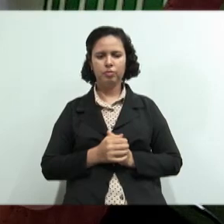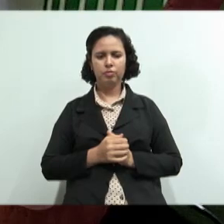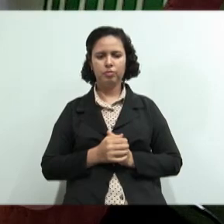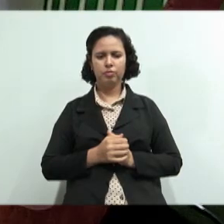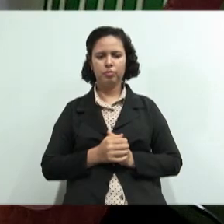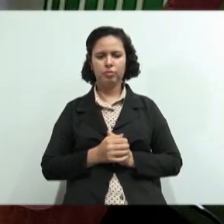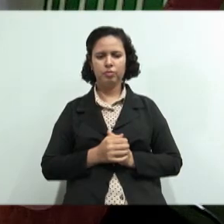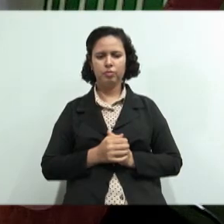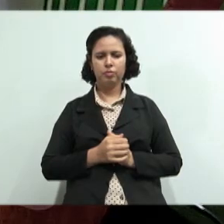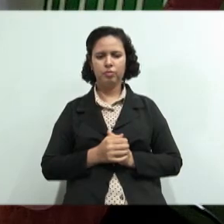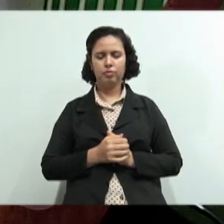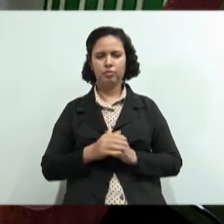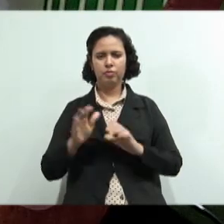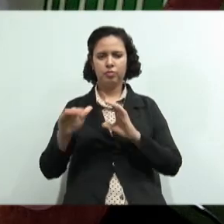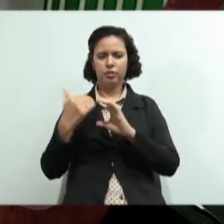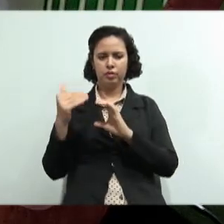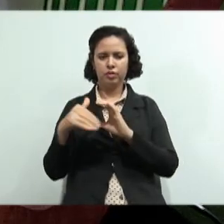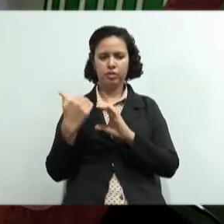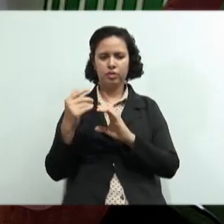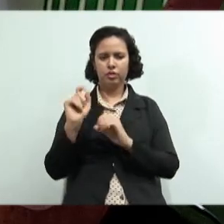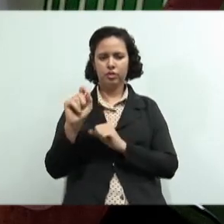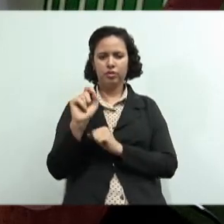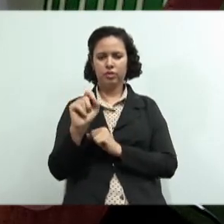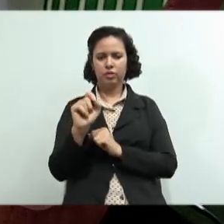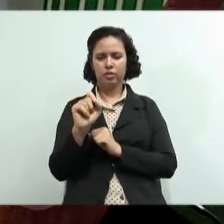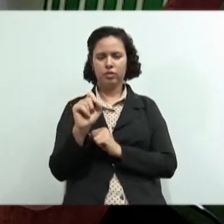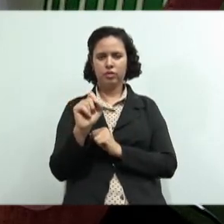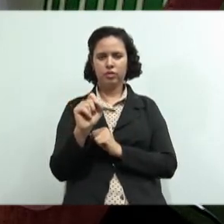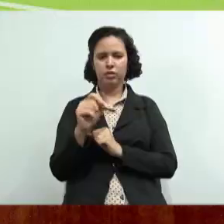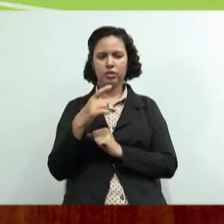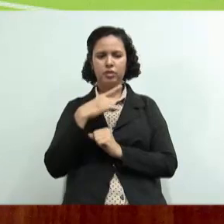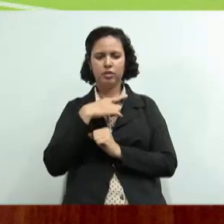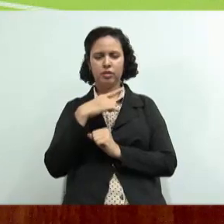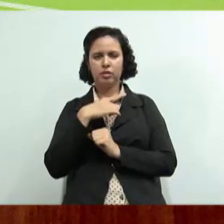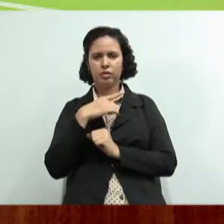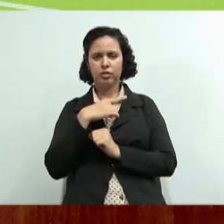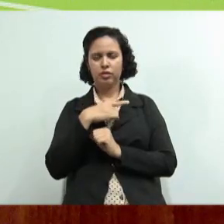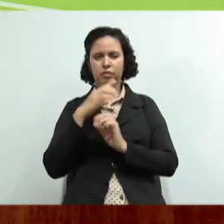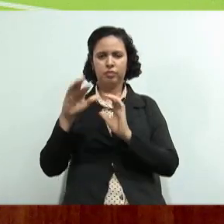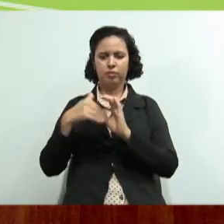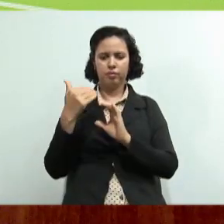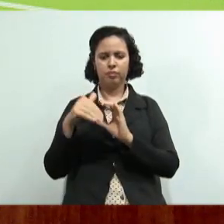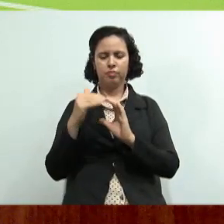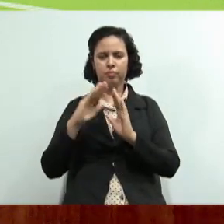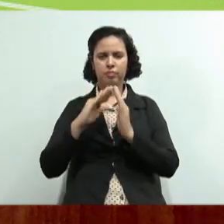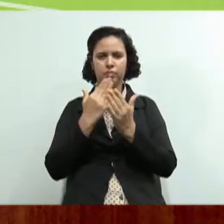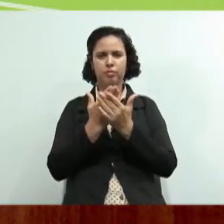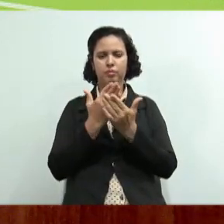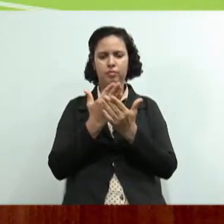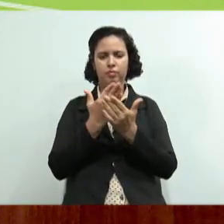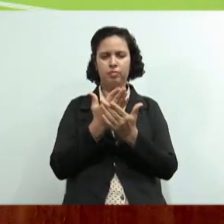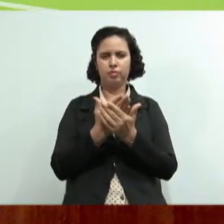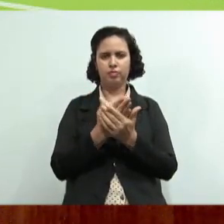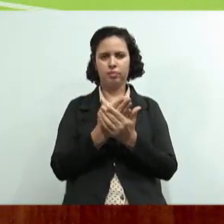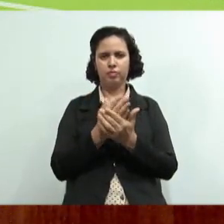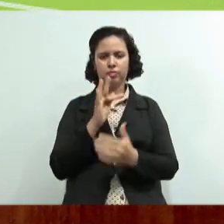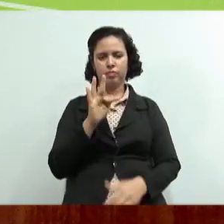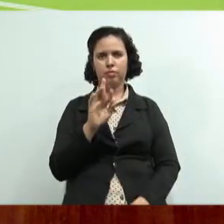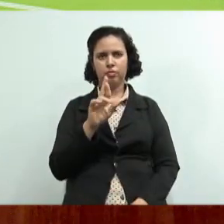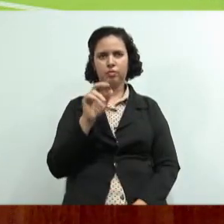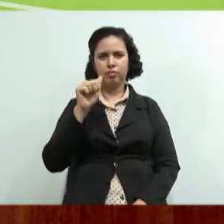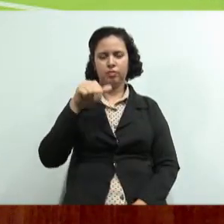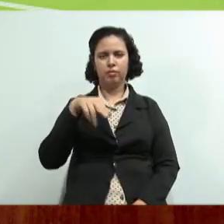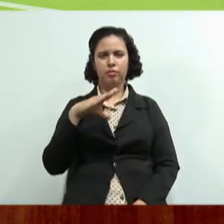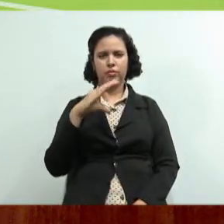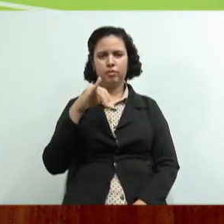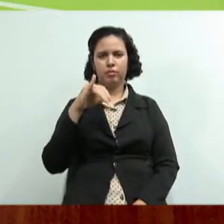O chat está... Então, temos aqui também mensagem do pessoal da Escola Francisca Martendal e Escola